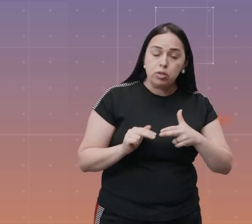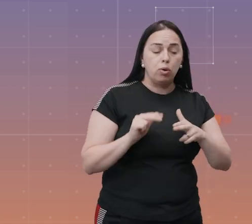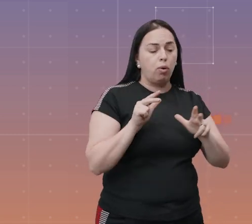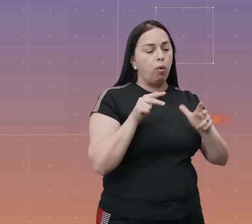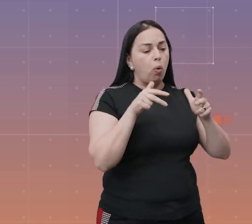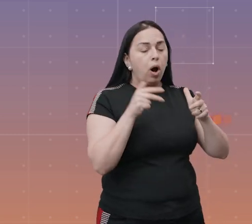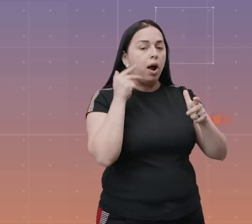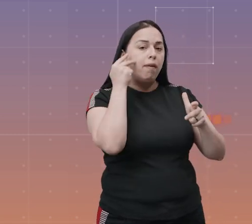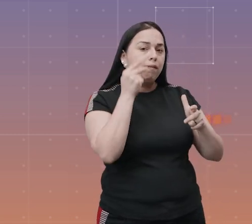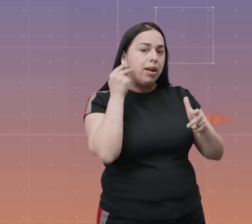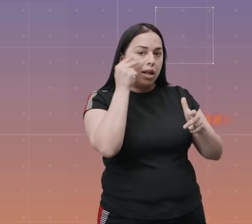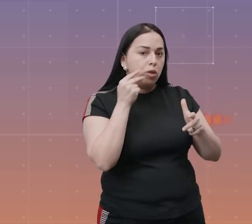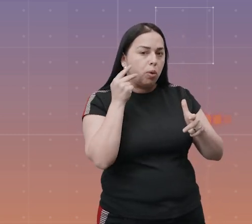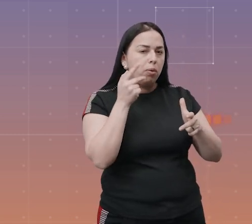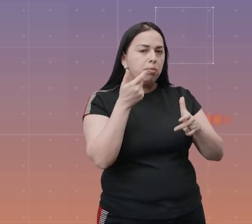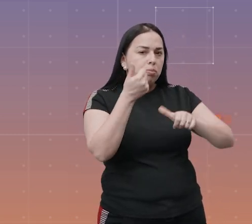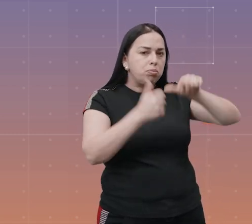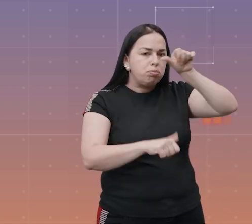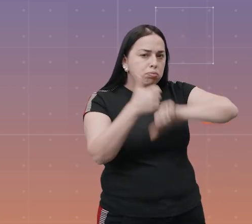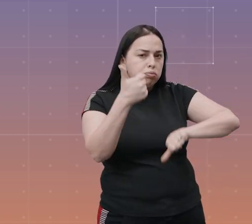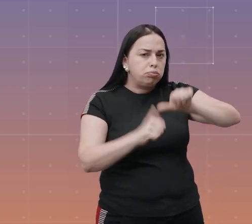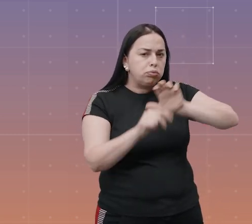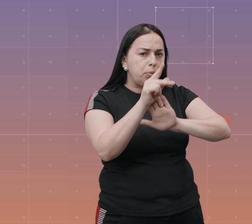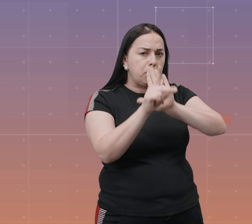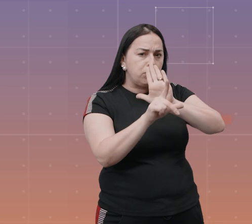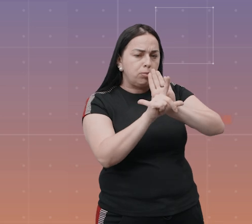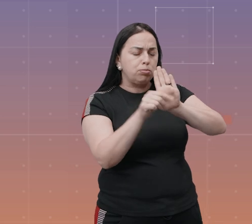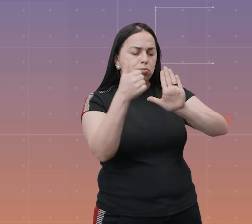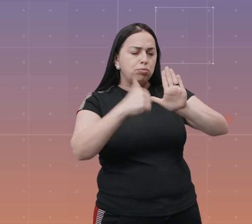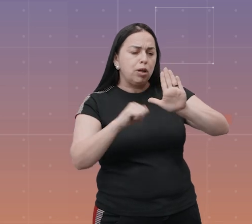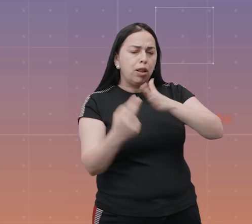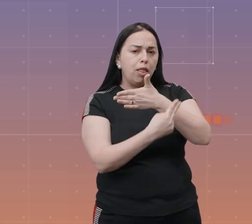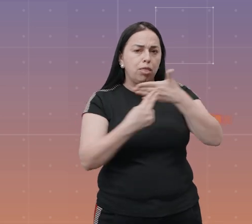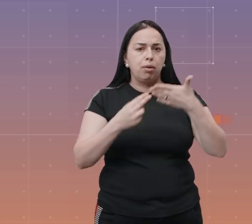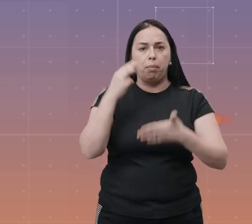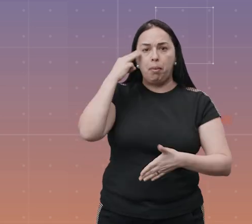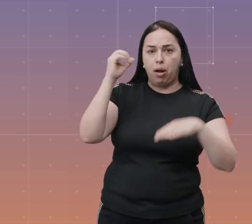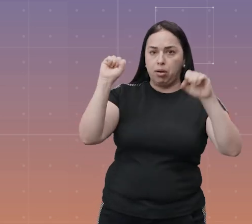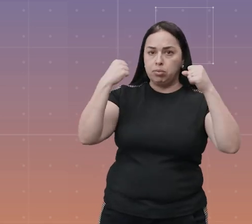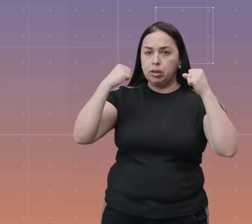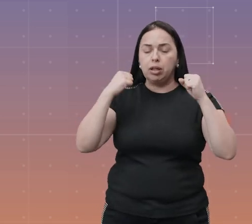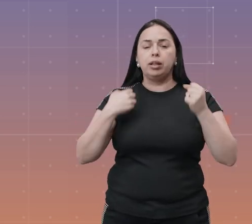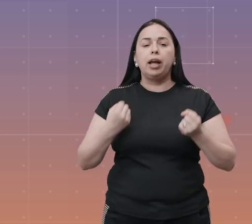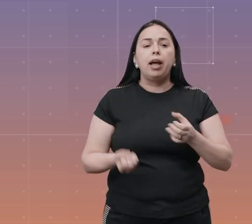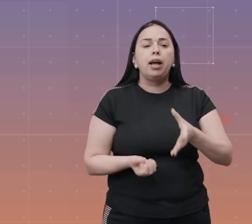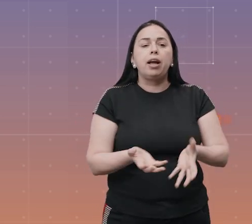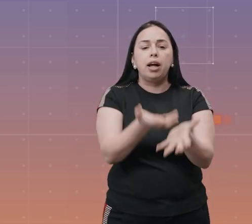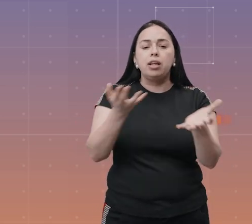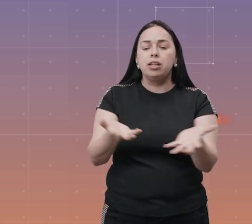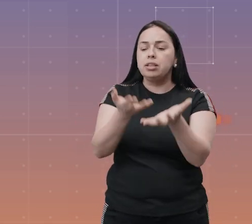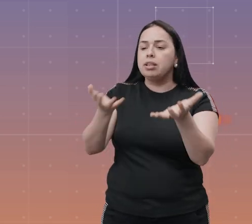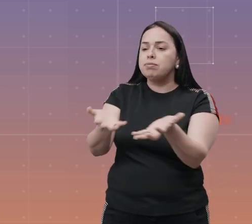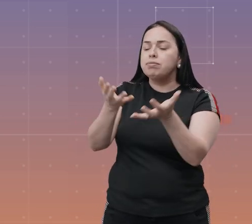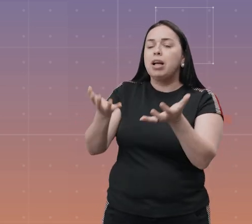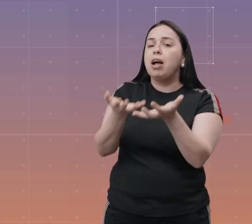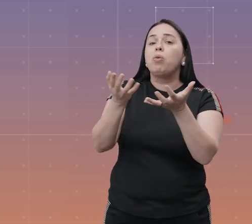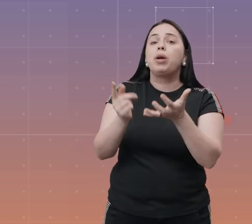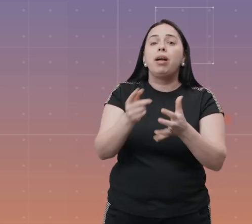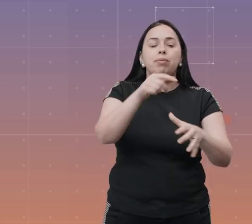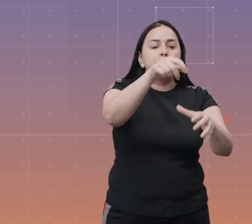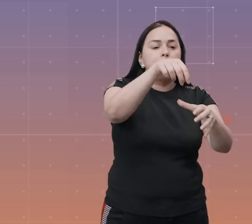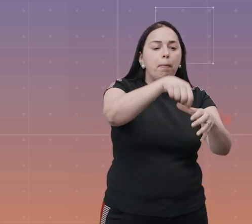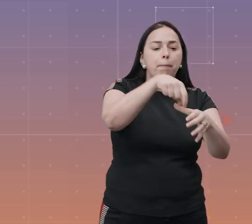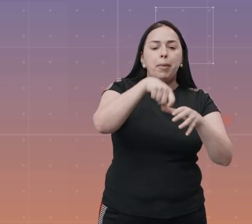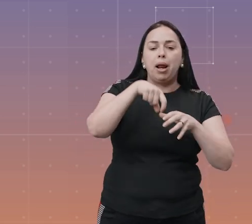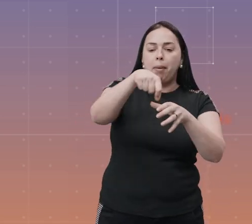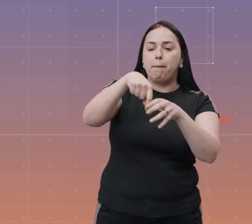Pensando nisso, a Câmara aprovou um projeto de lei do vereador Marcão da Academia que pretende incentivar na cidade o cultivo de